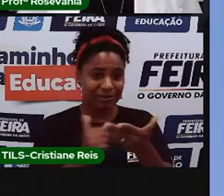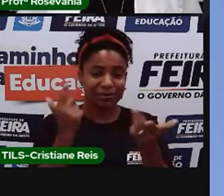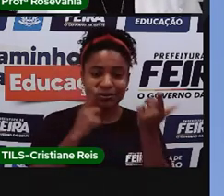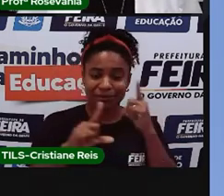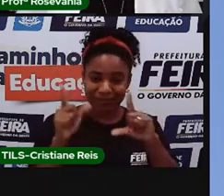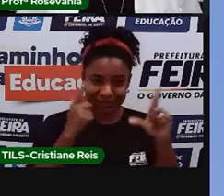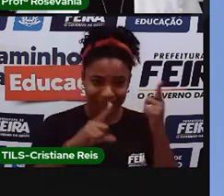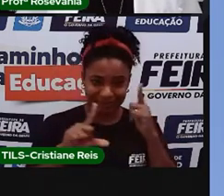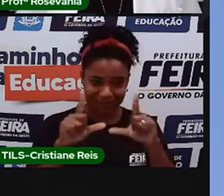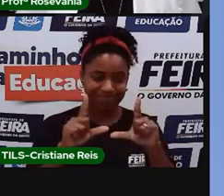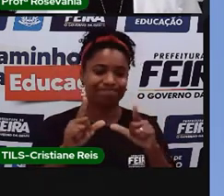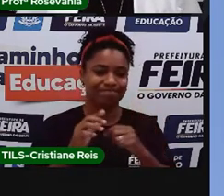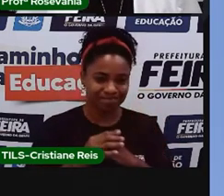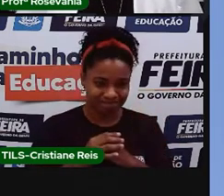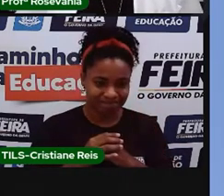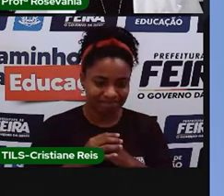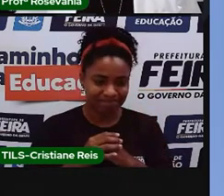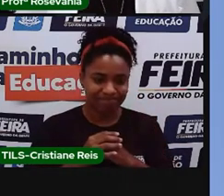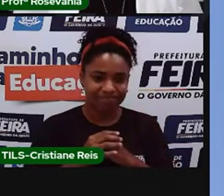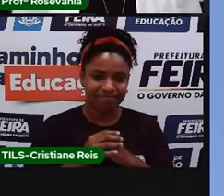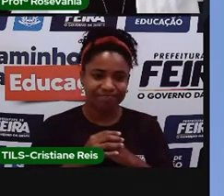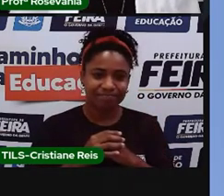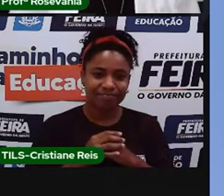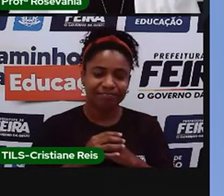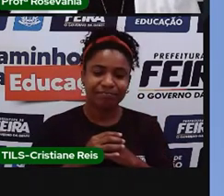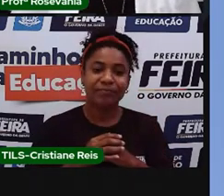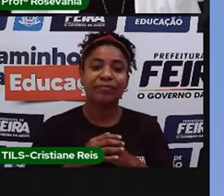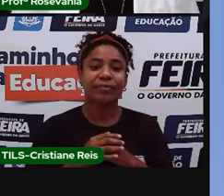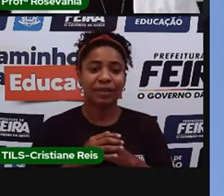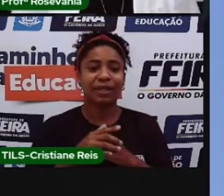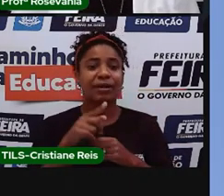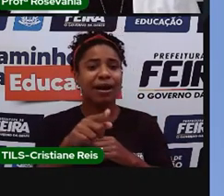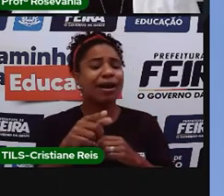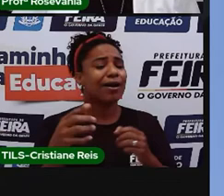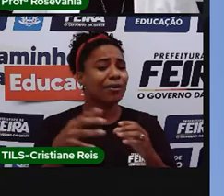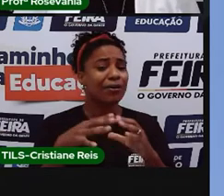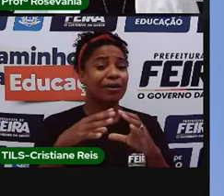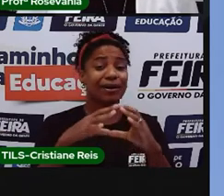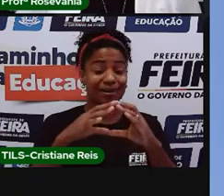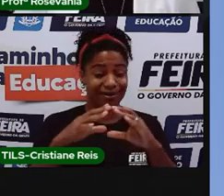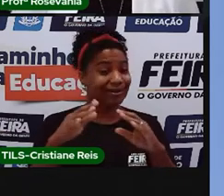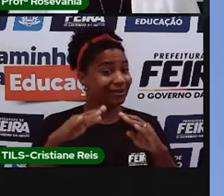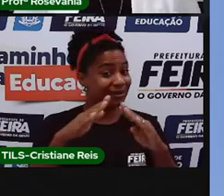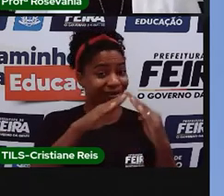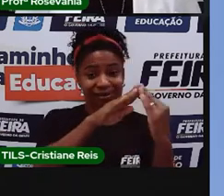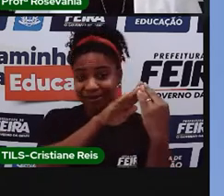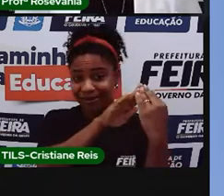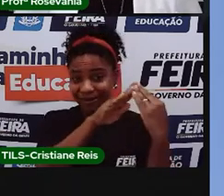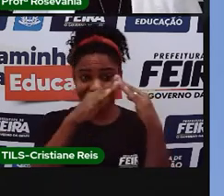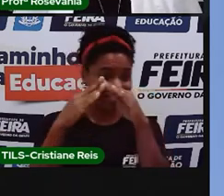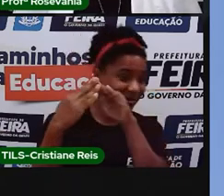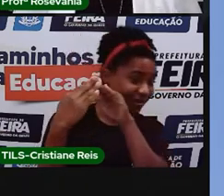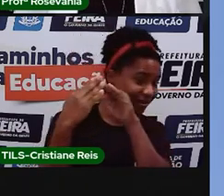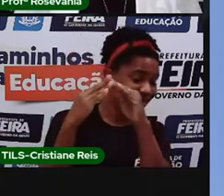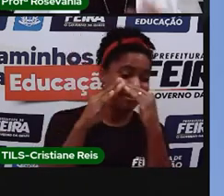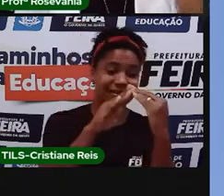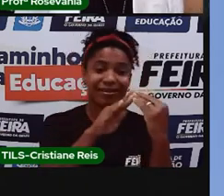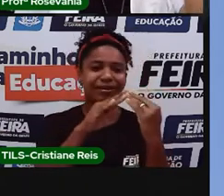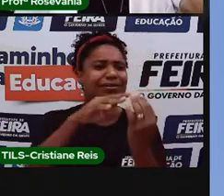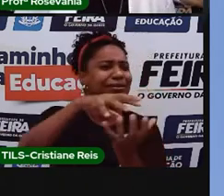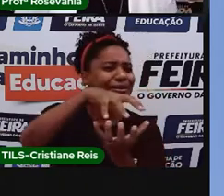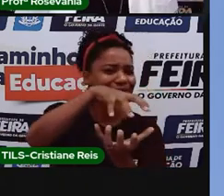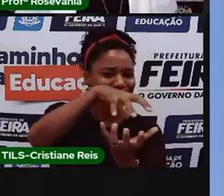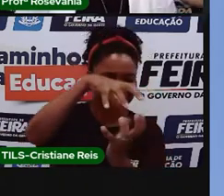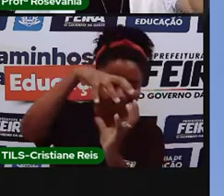tipo de preocupação. Bom, aí vem as maquetes. As maquetes, elas já são mais elaboradas, né? Essas são